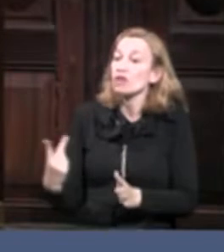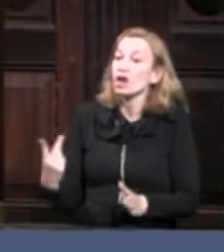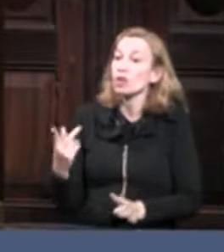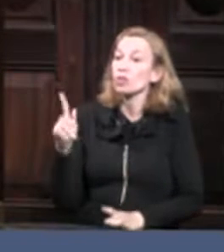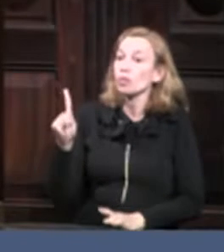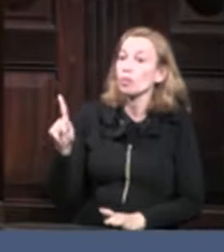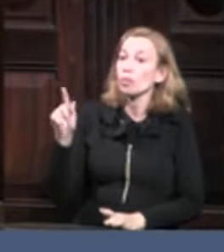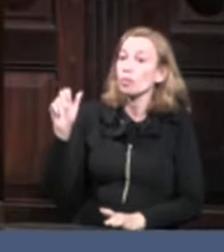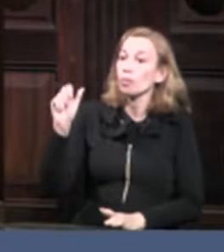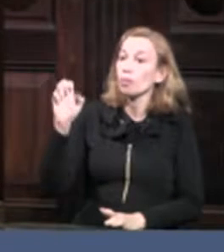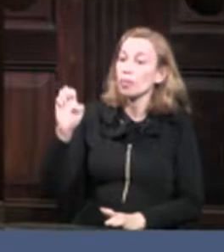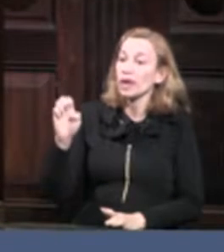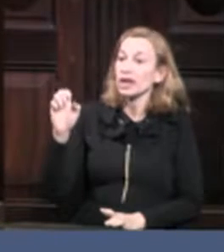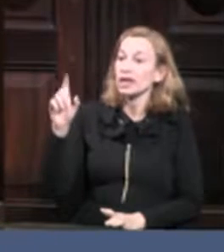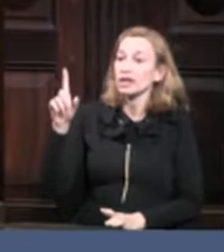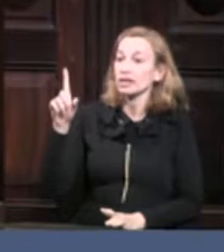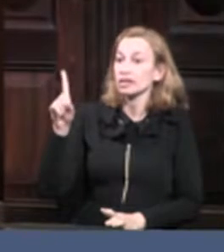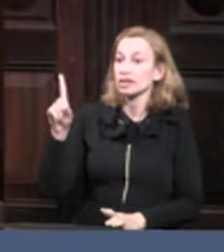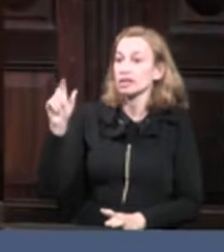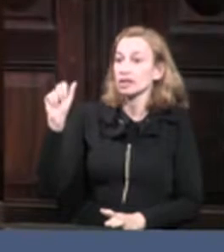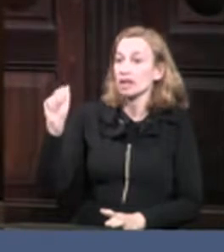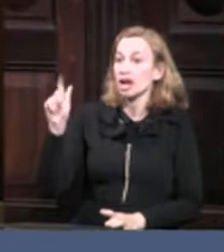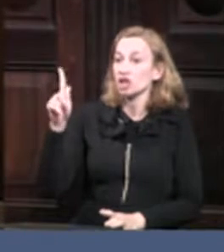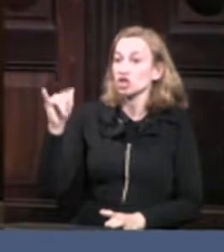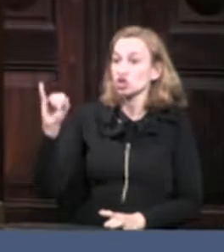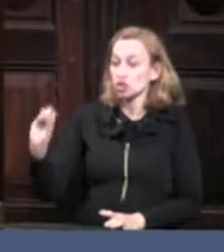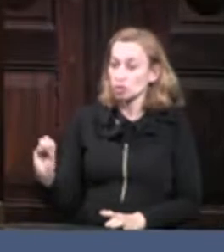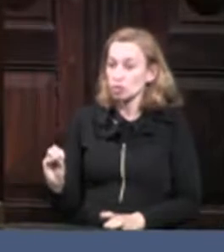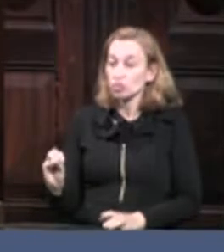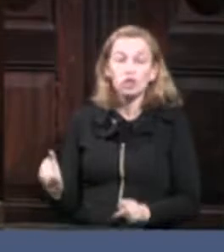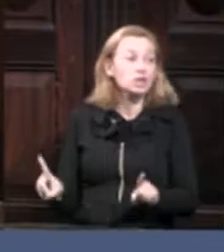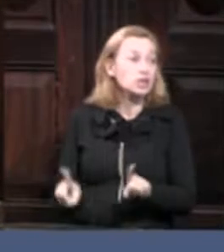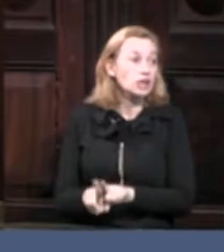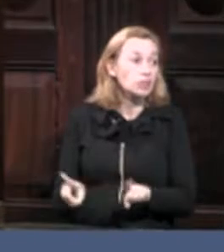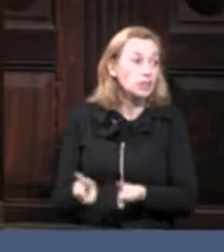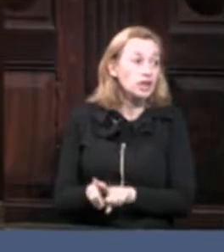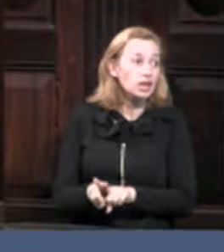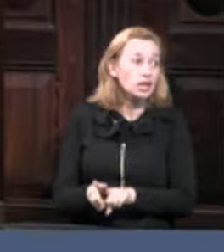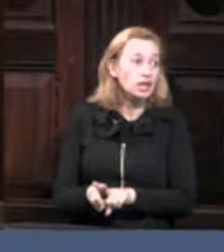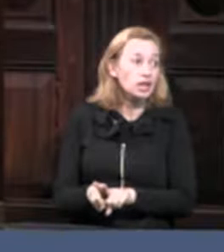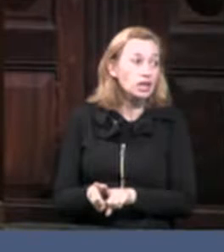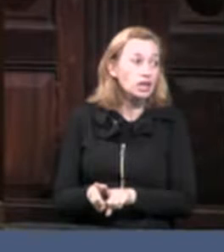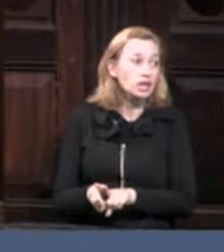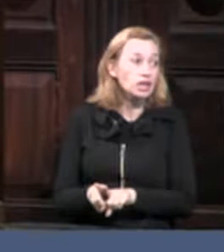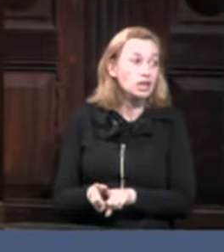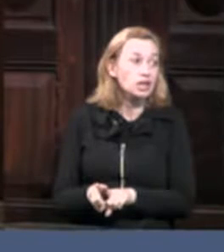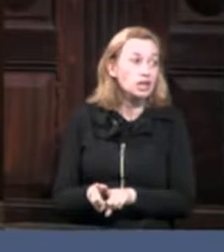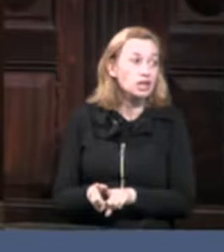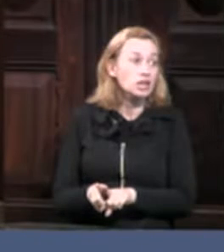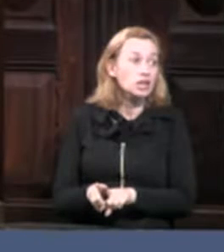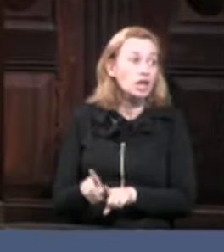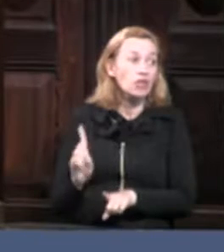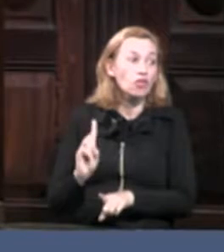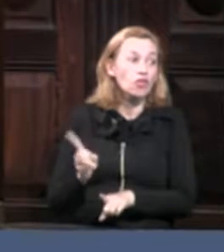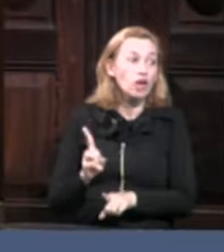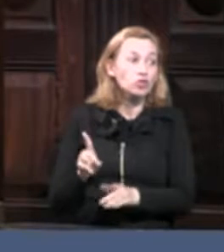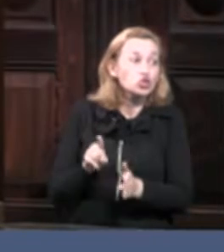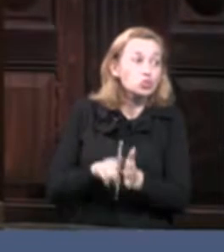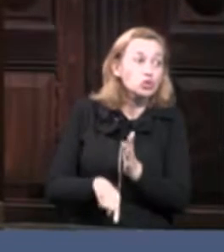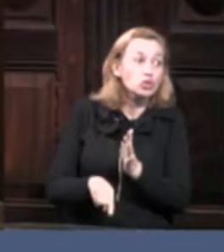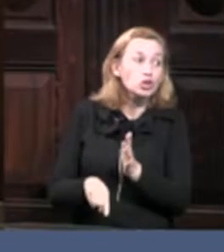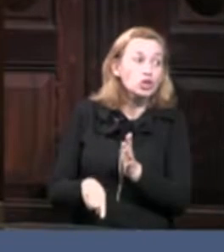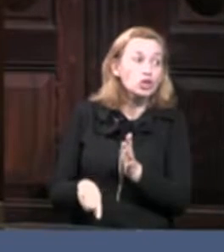uma licitação que impacta no transporte de massa, não reduzindo o valor da tarifa. Qual seria o